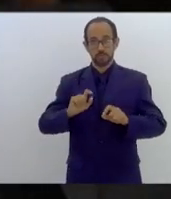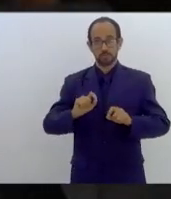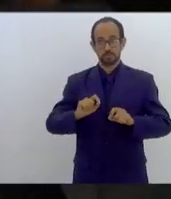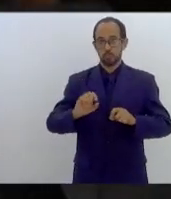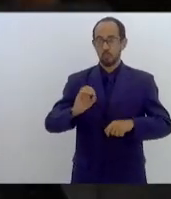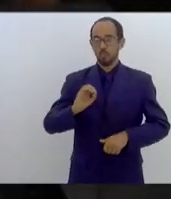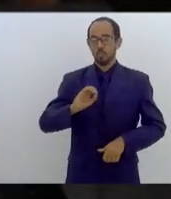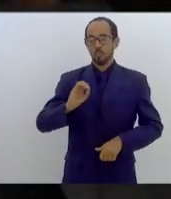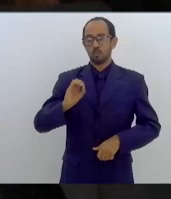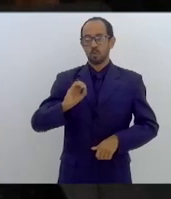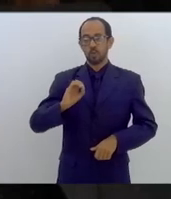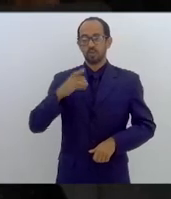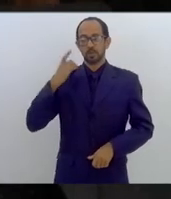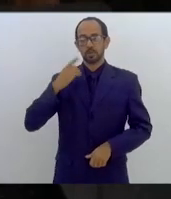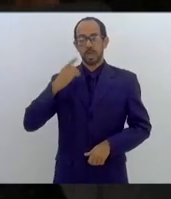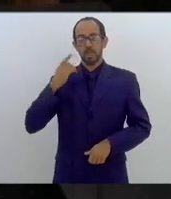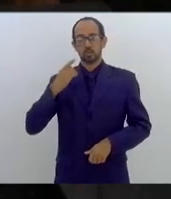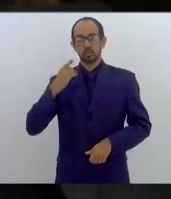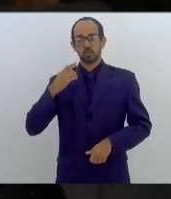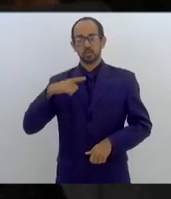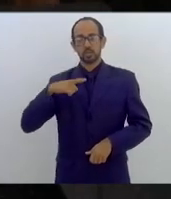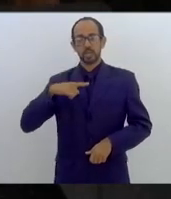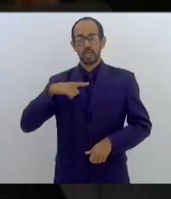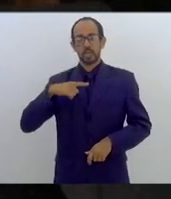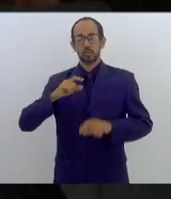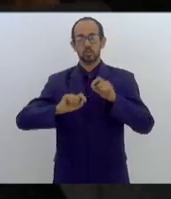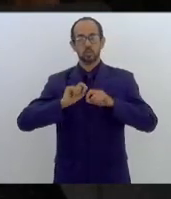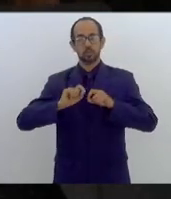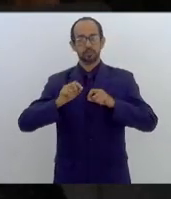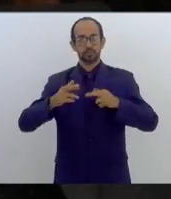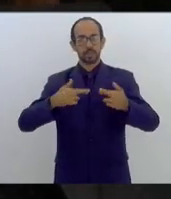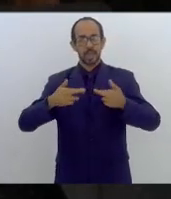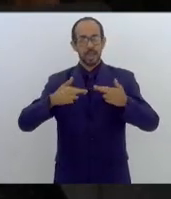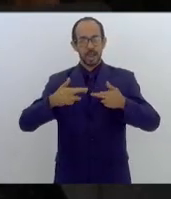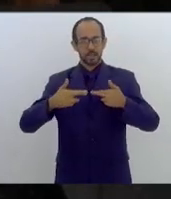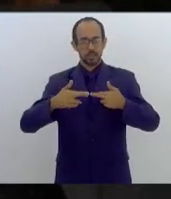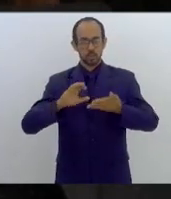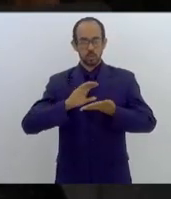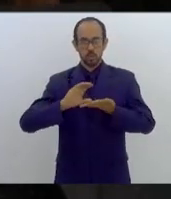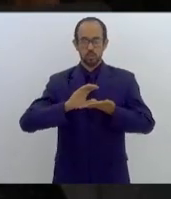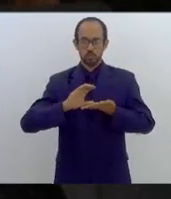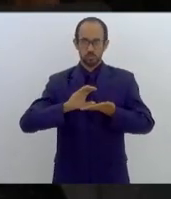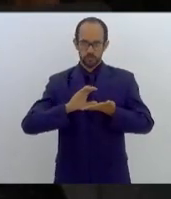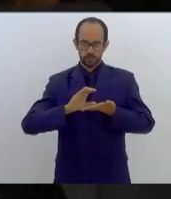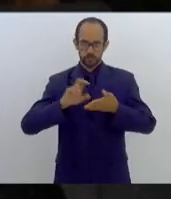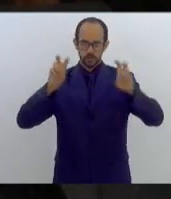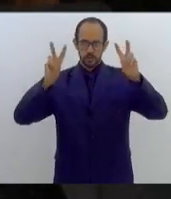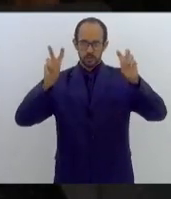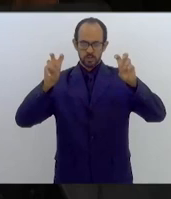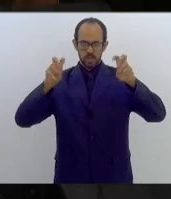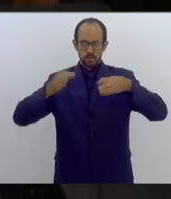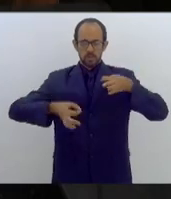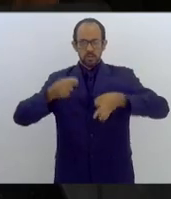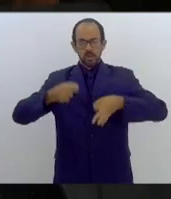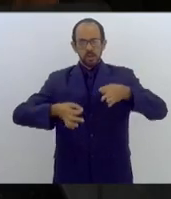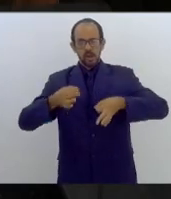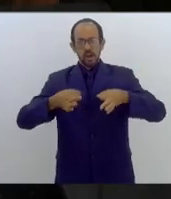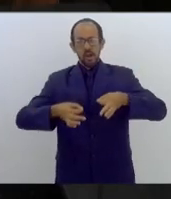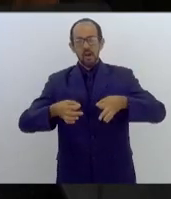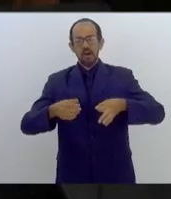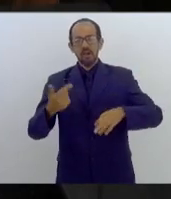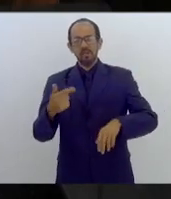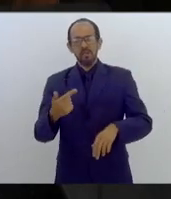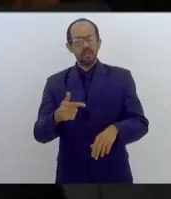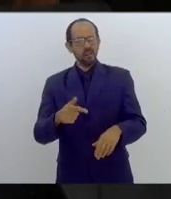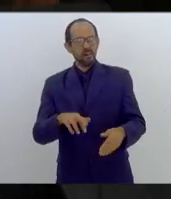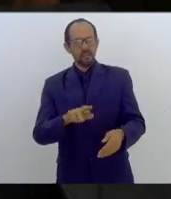nenhum deputado que tenha relação com constitucionalidade, com os temas jurídicos, que não tenha o